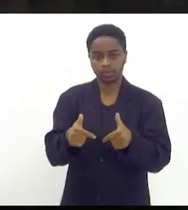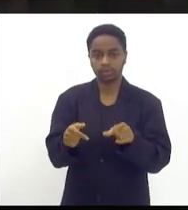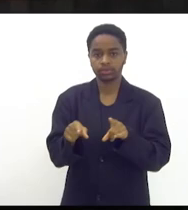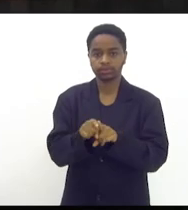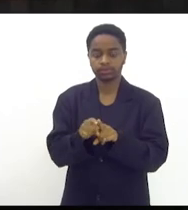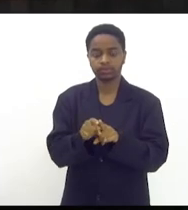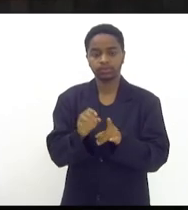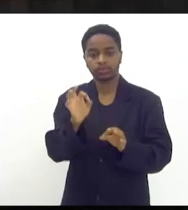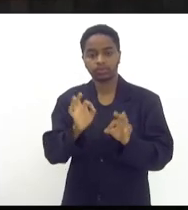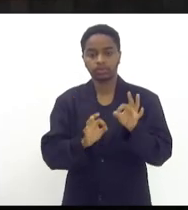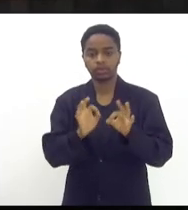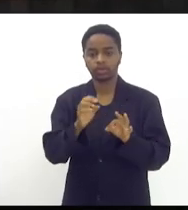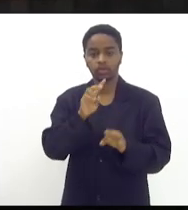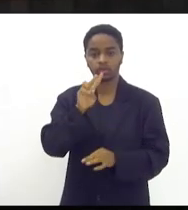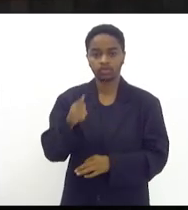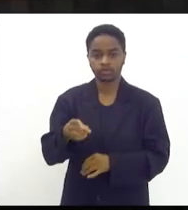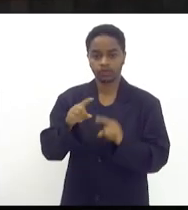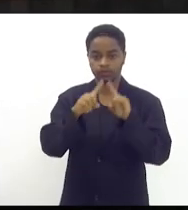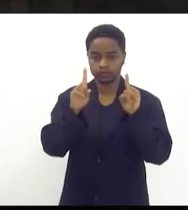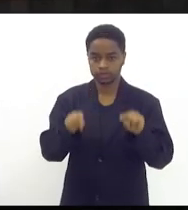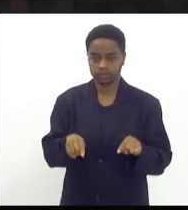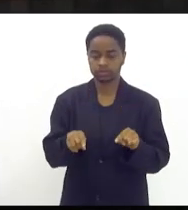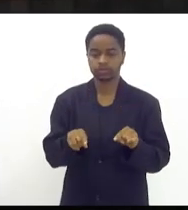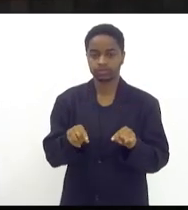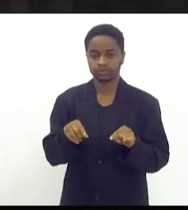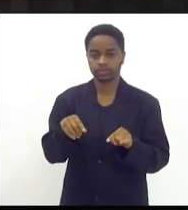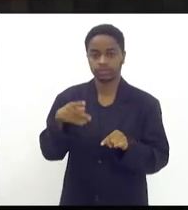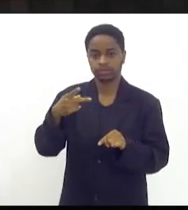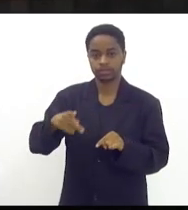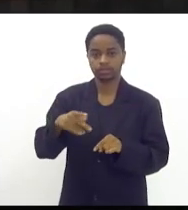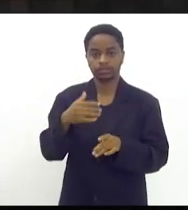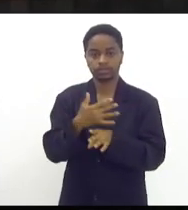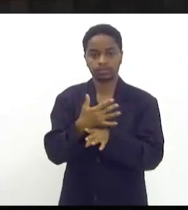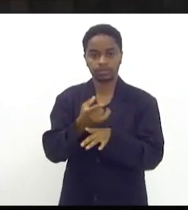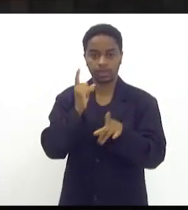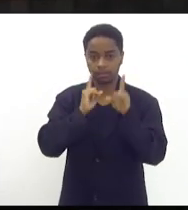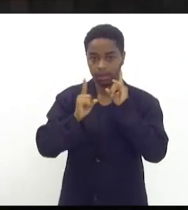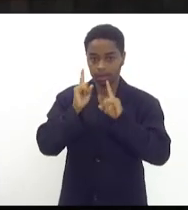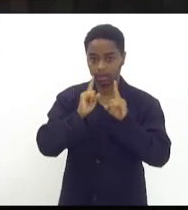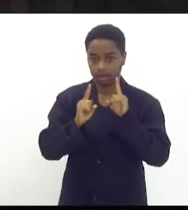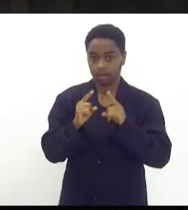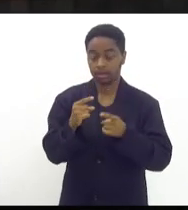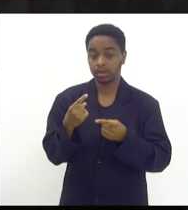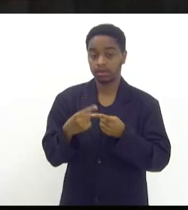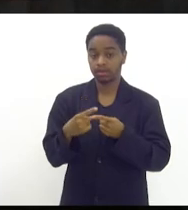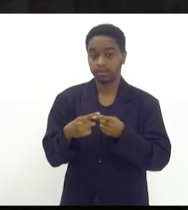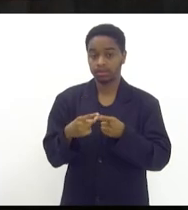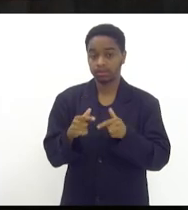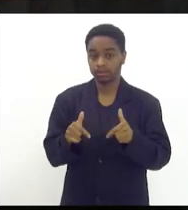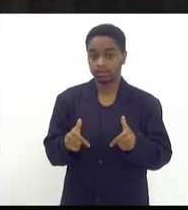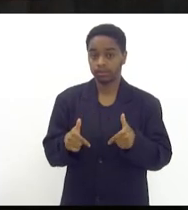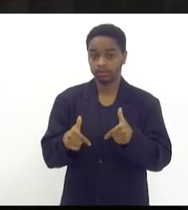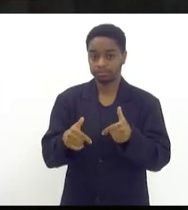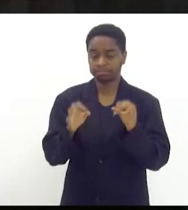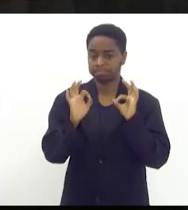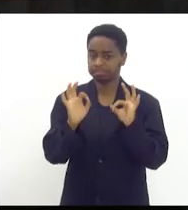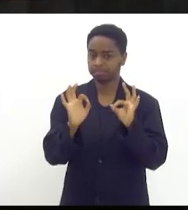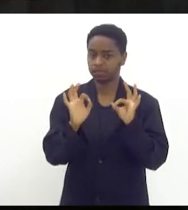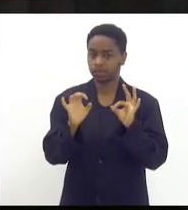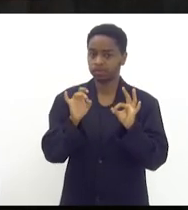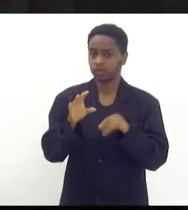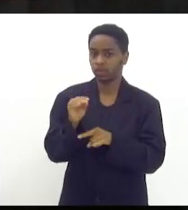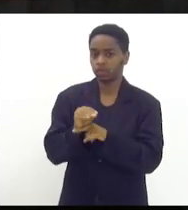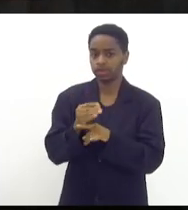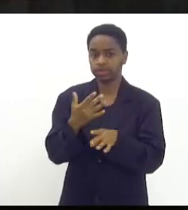comanda quase 2 mil funcionários na cidade de Maricá, e o faz exitosamente, não só cuidando